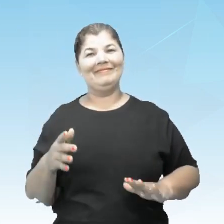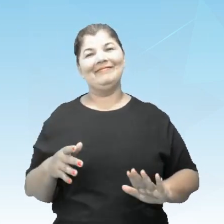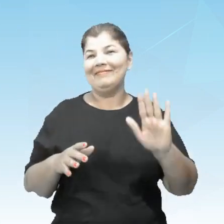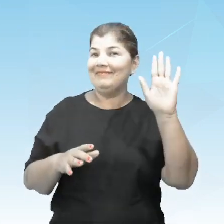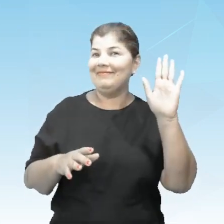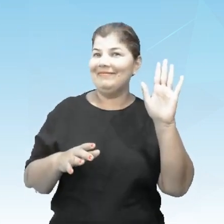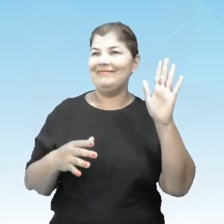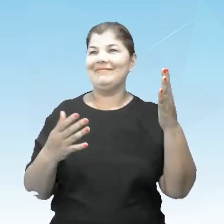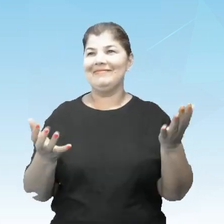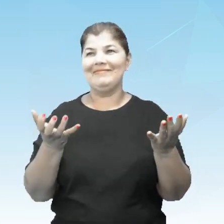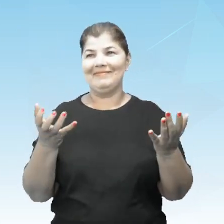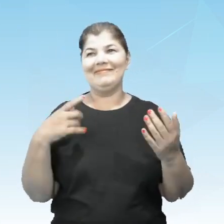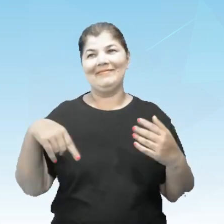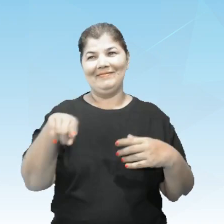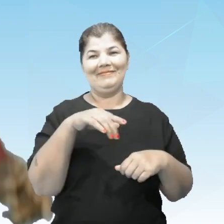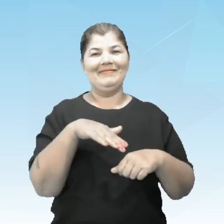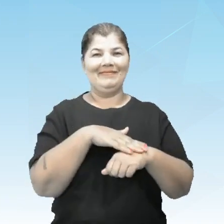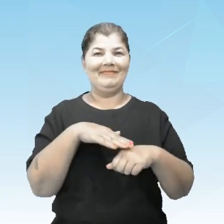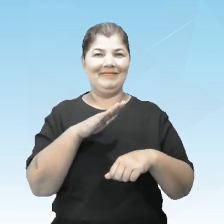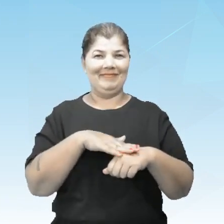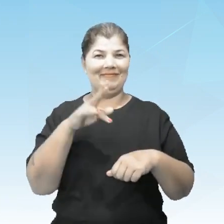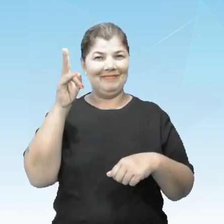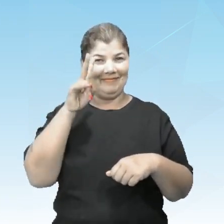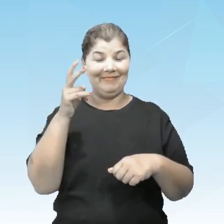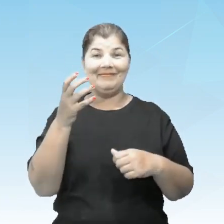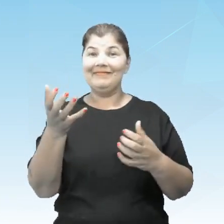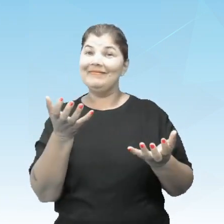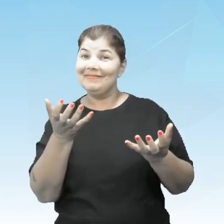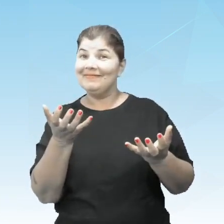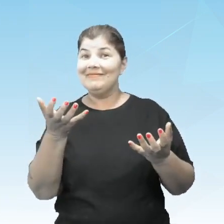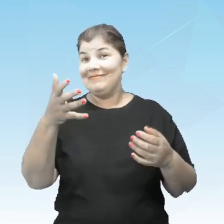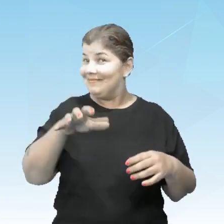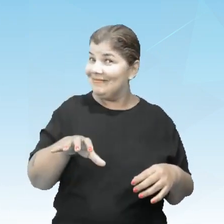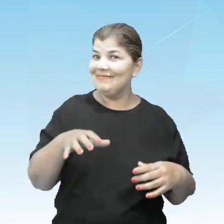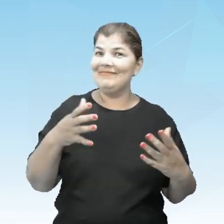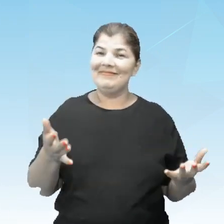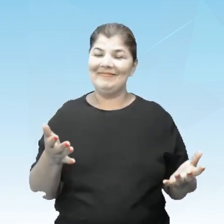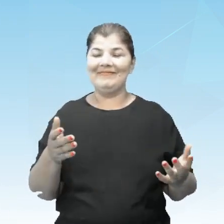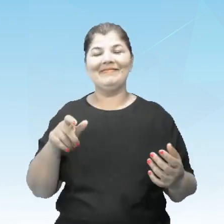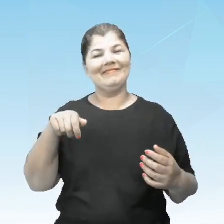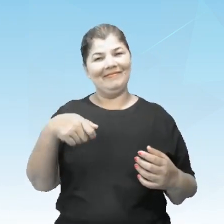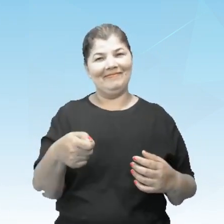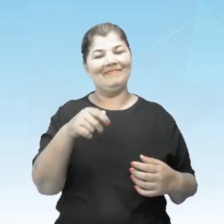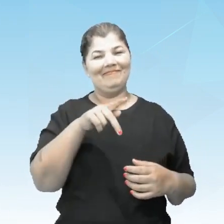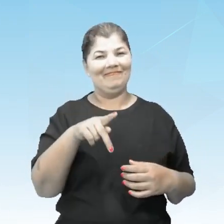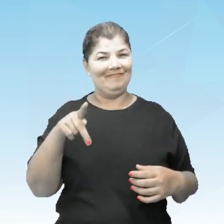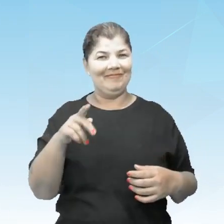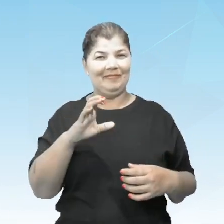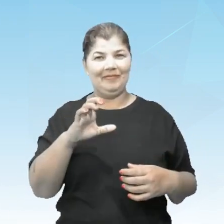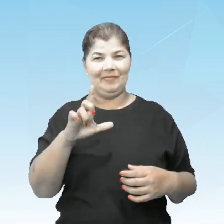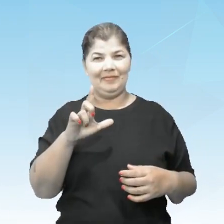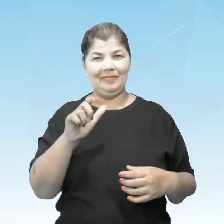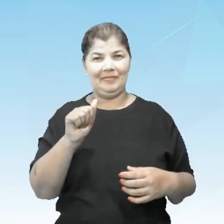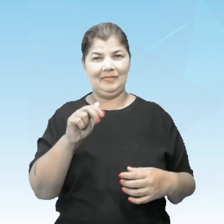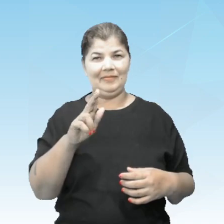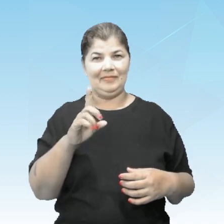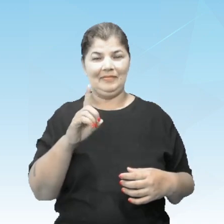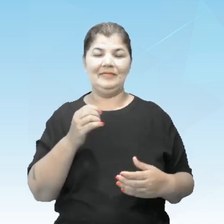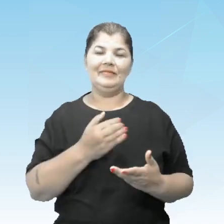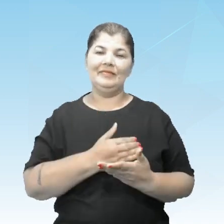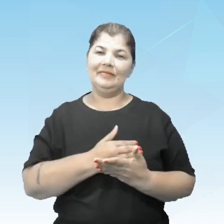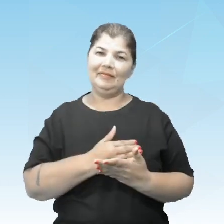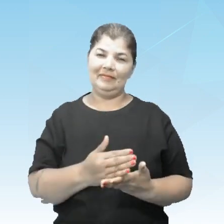Eu! Todo mundo quer conversar sobre história. Então, queres ou não queres? Então, aqui é o professor Cláudio Nascimento e vamos começar a nossa